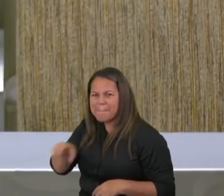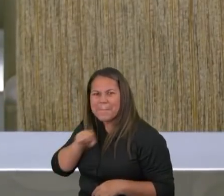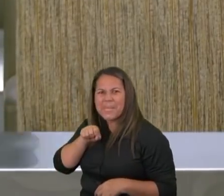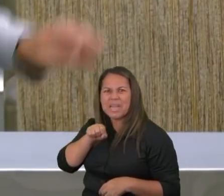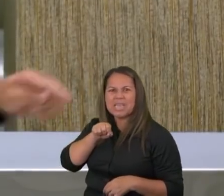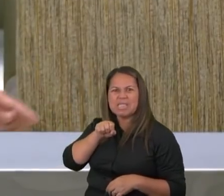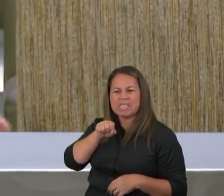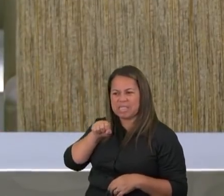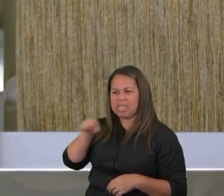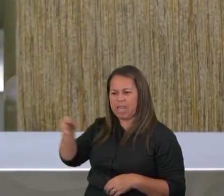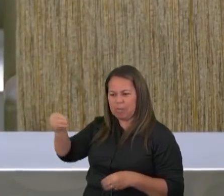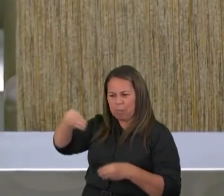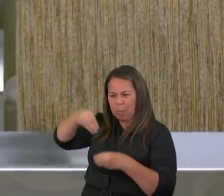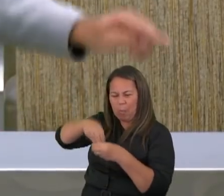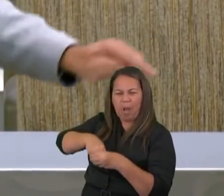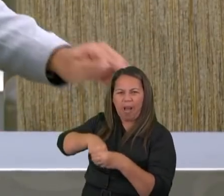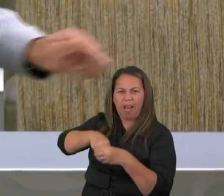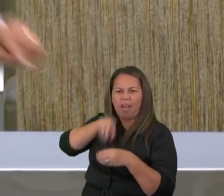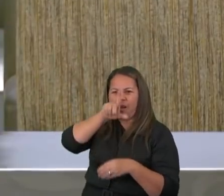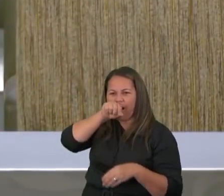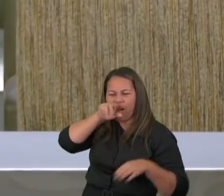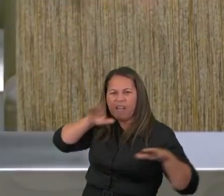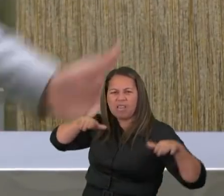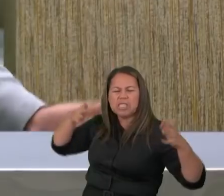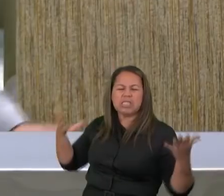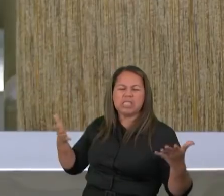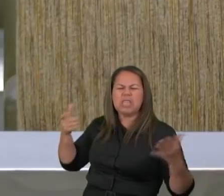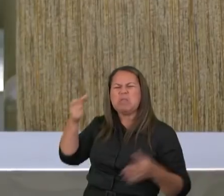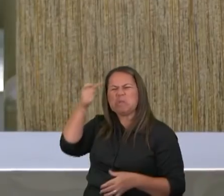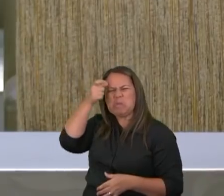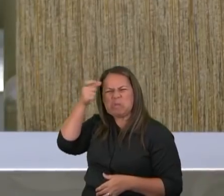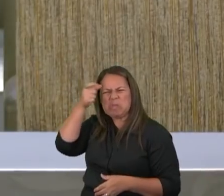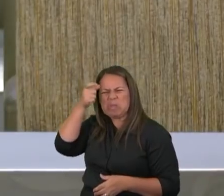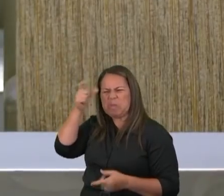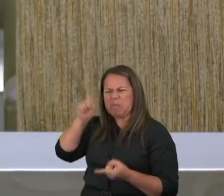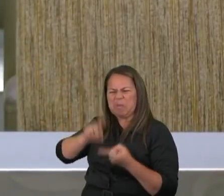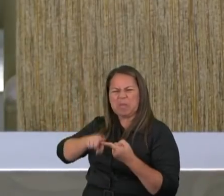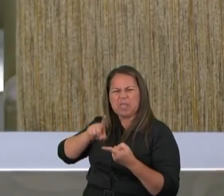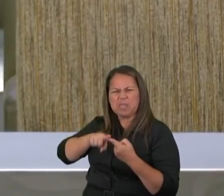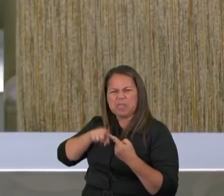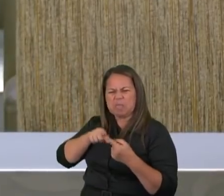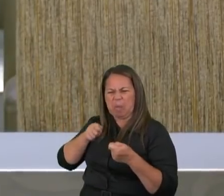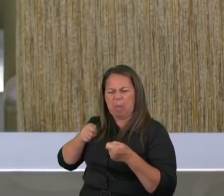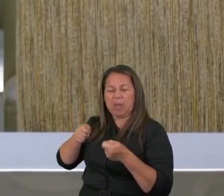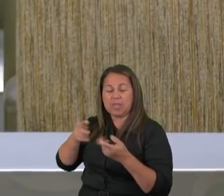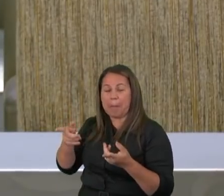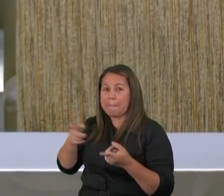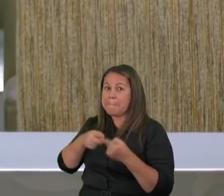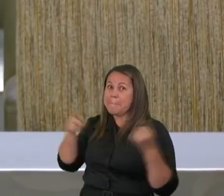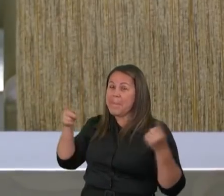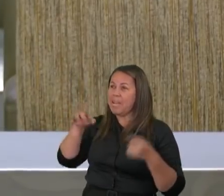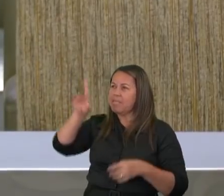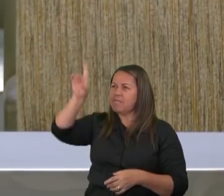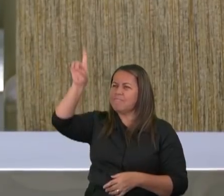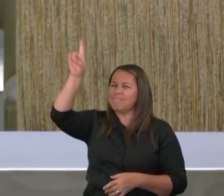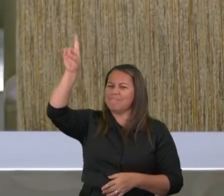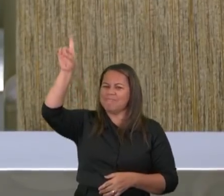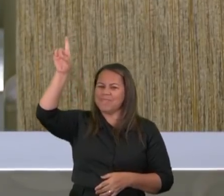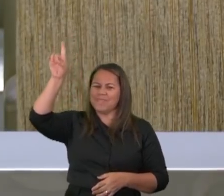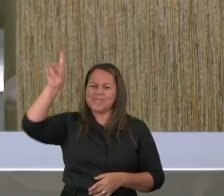é prender, é enjaular e até mesmo devorar o pássaro. Mas tem alguém olhando